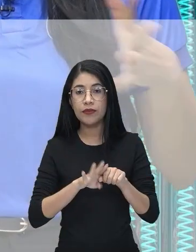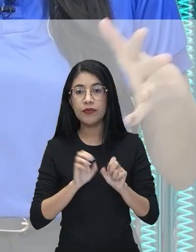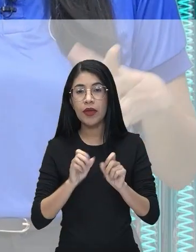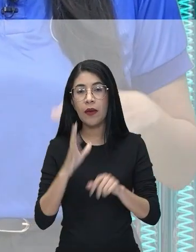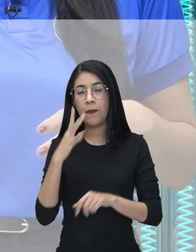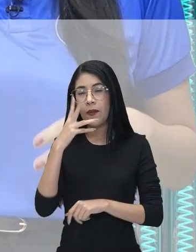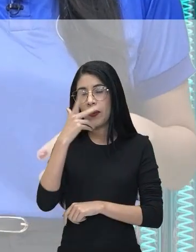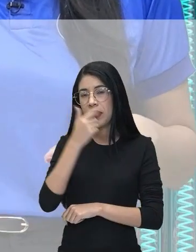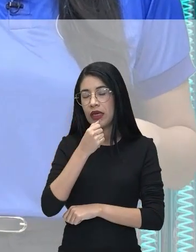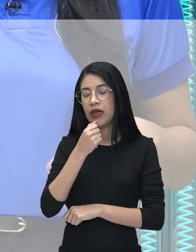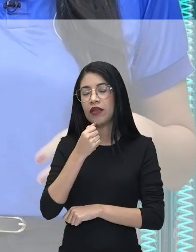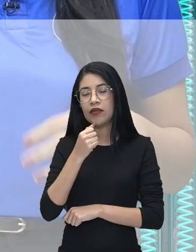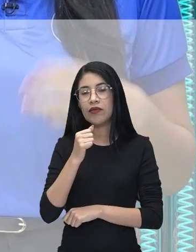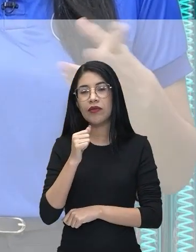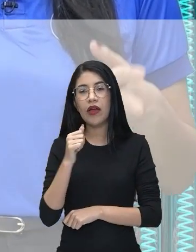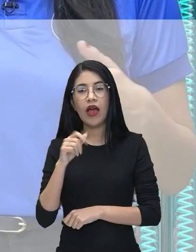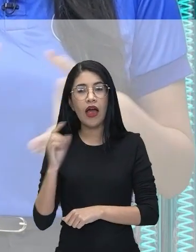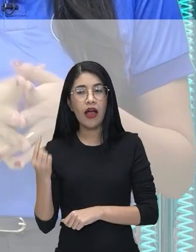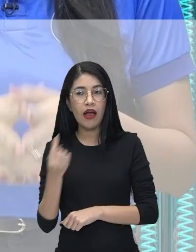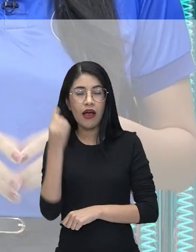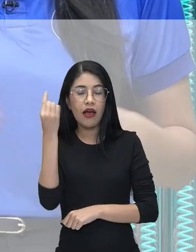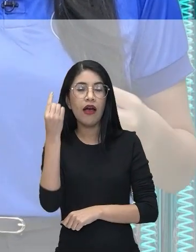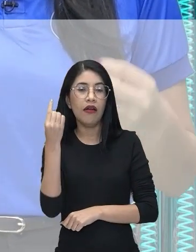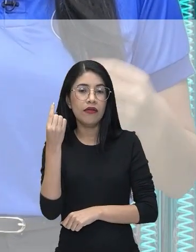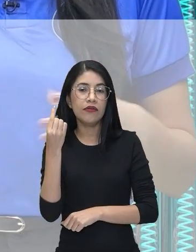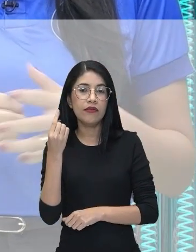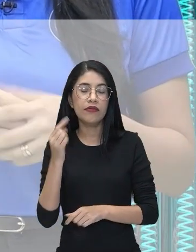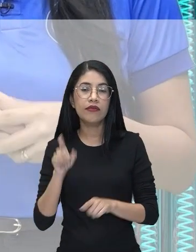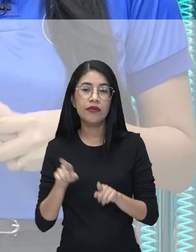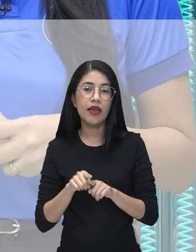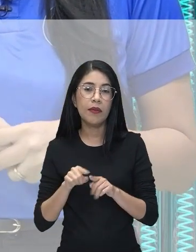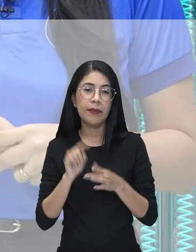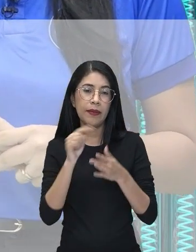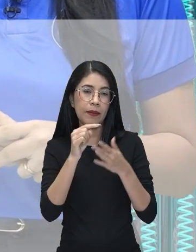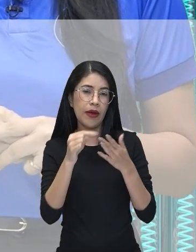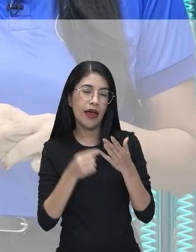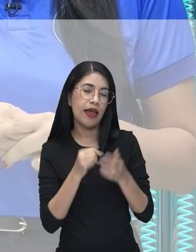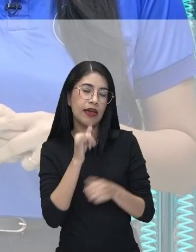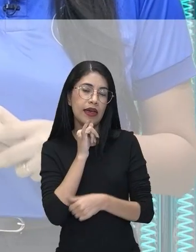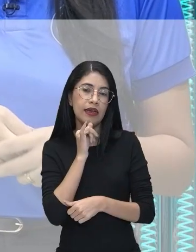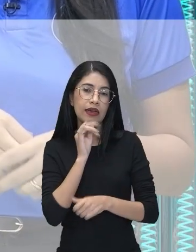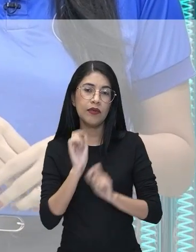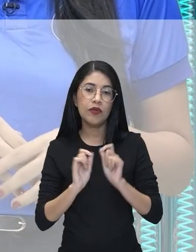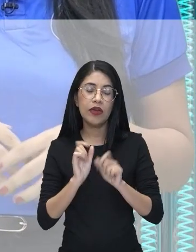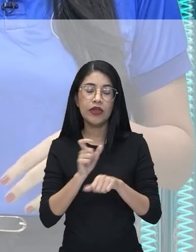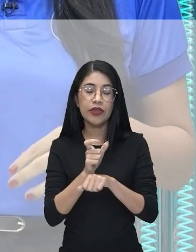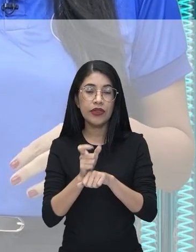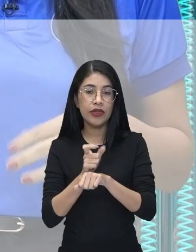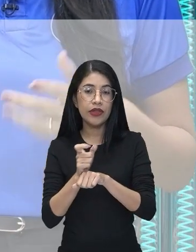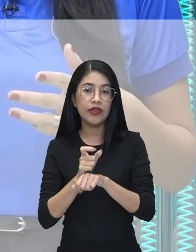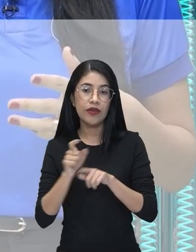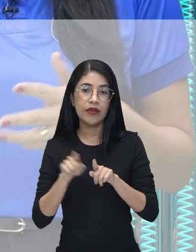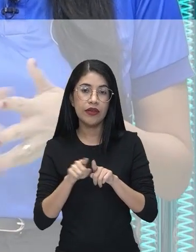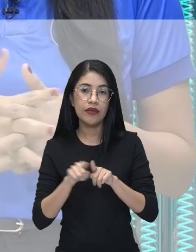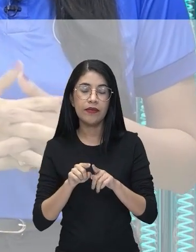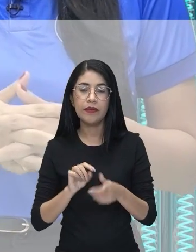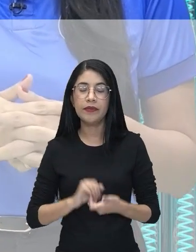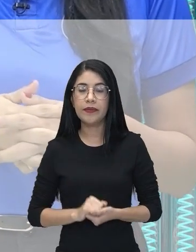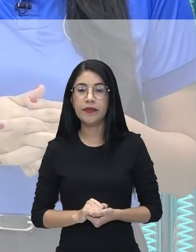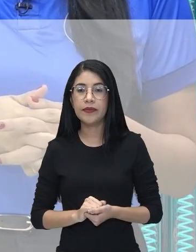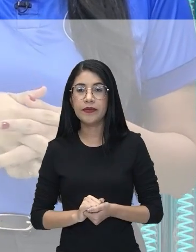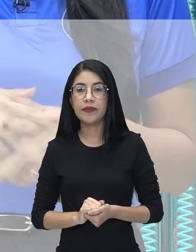bonito, bonita, alto, alta. Todos esses são exemplos de adjetivos,